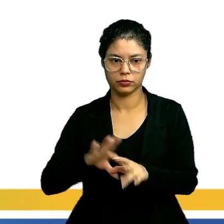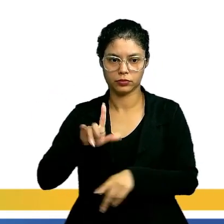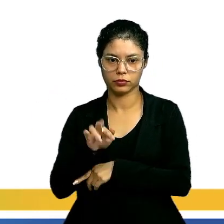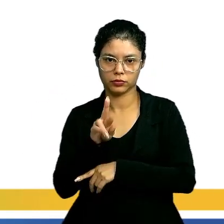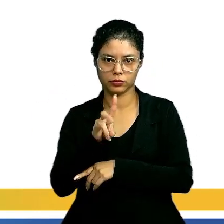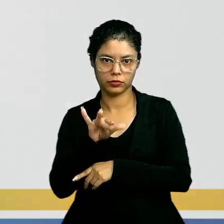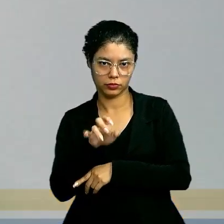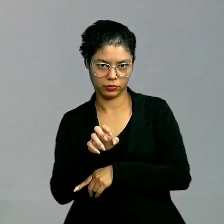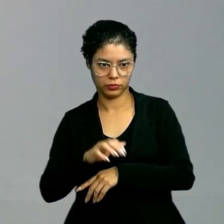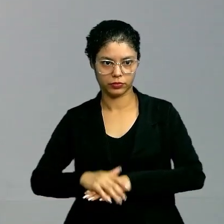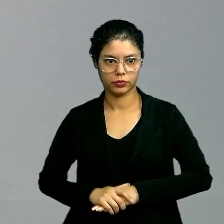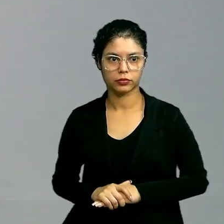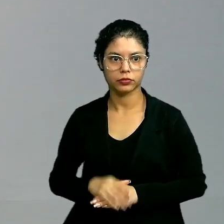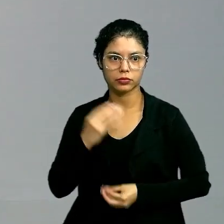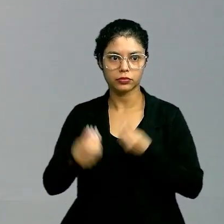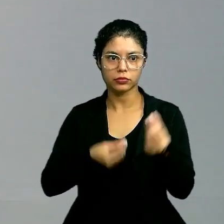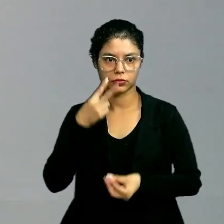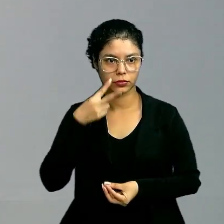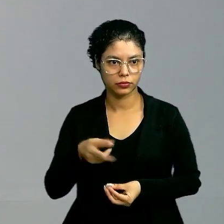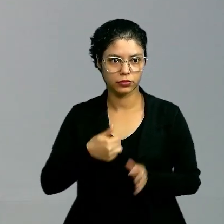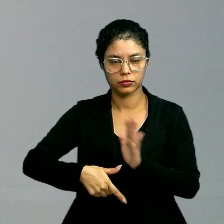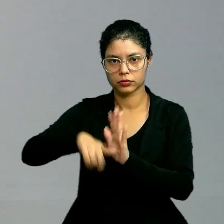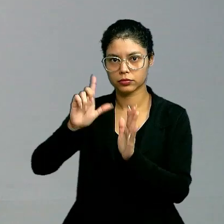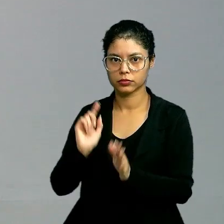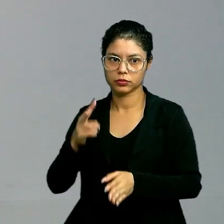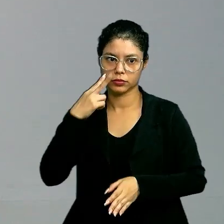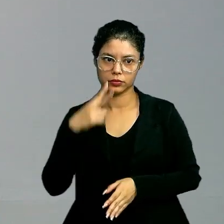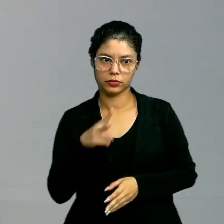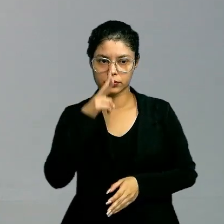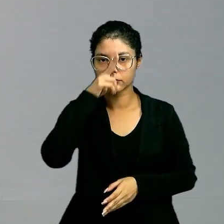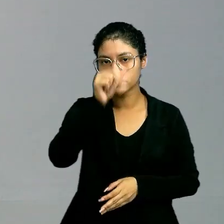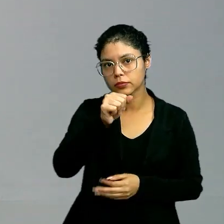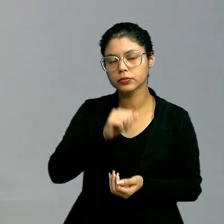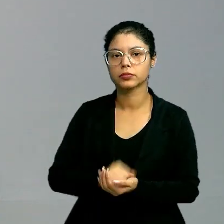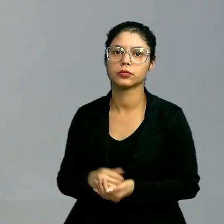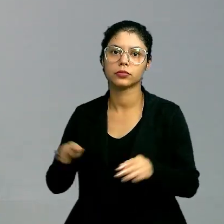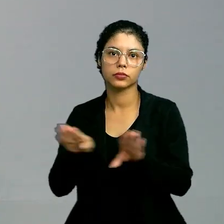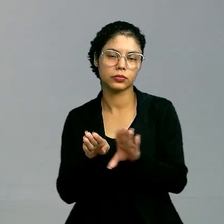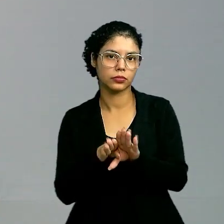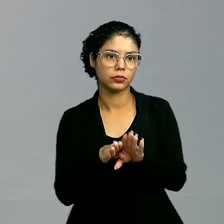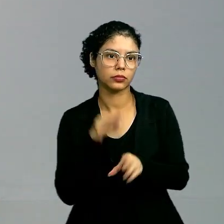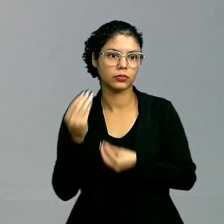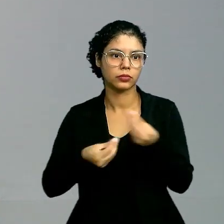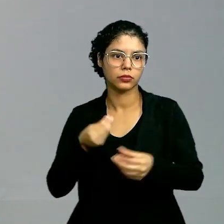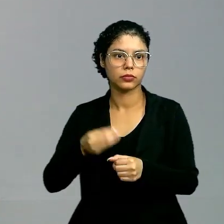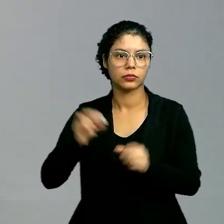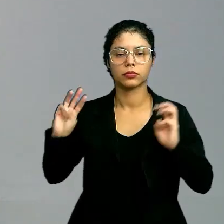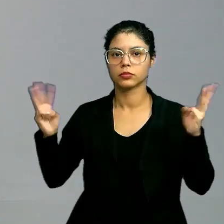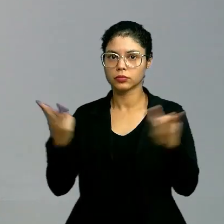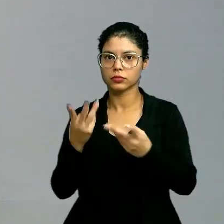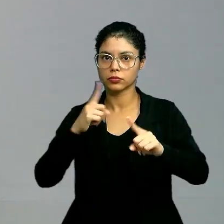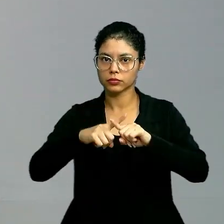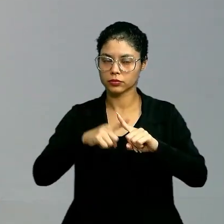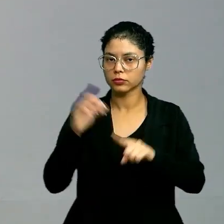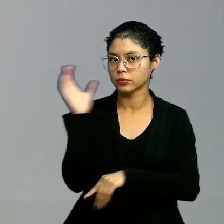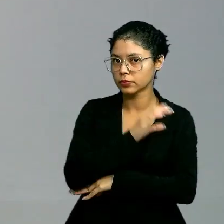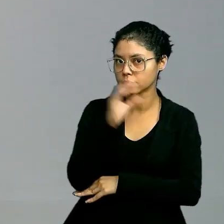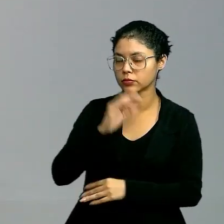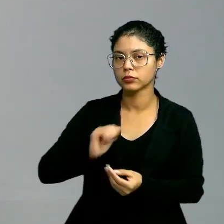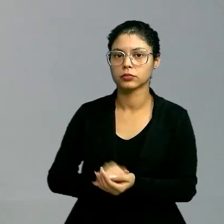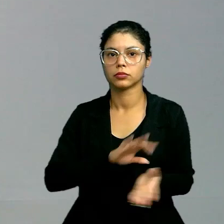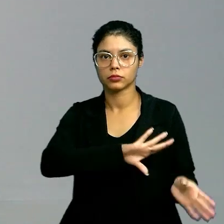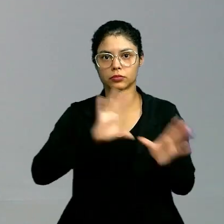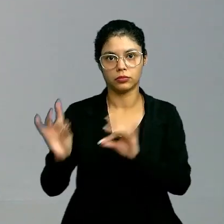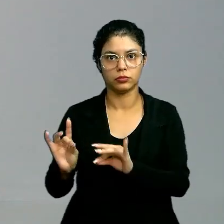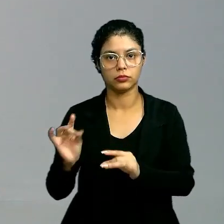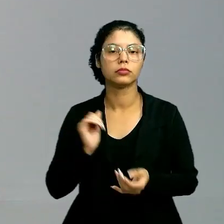gravidade. Como vimos anteriormente, a força ela é calculada como sendo massa vezes aceleração. Ao